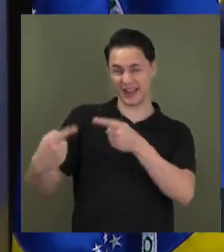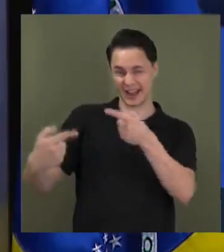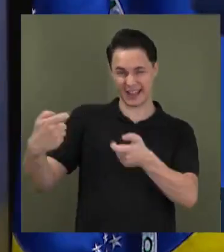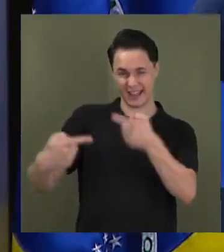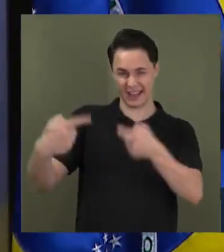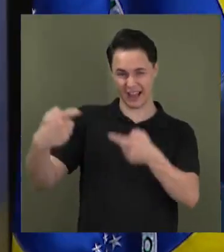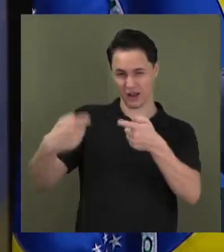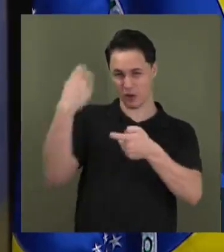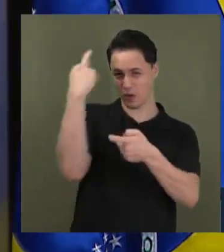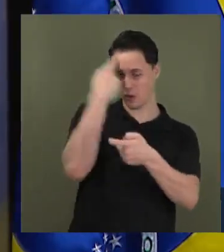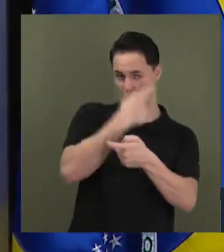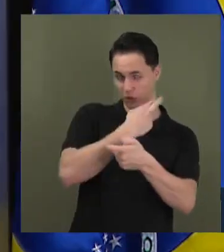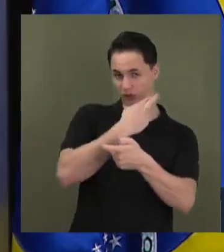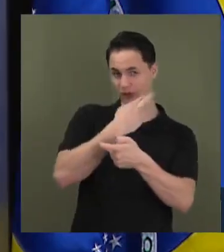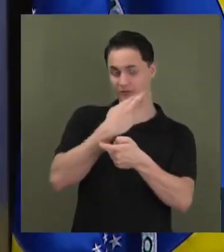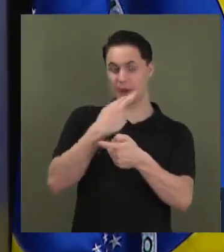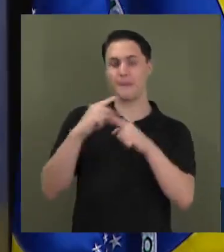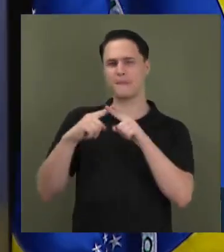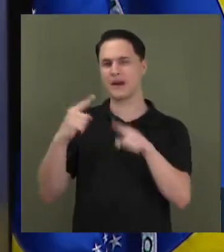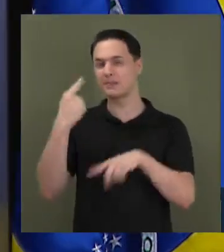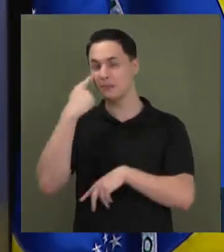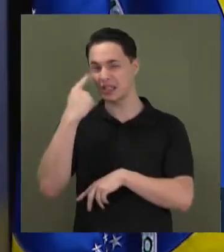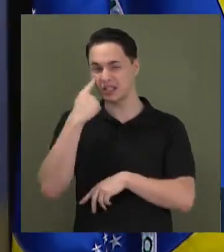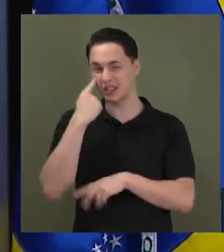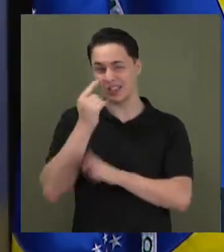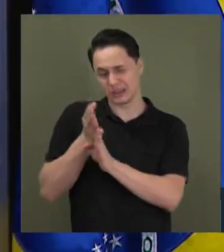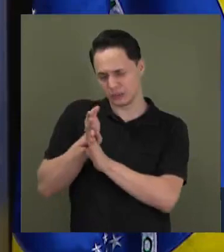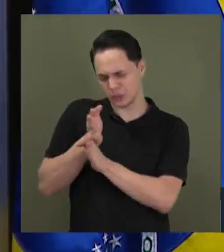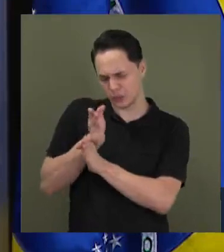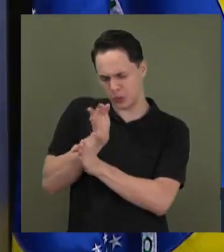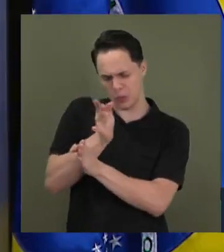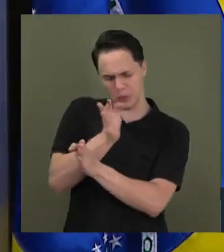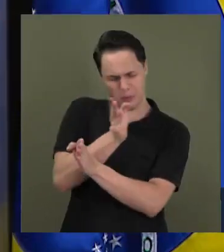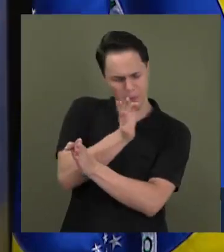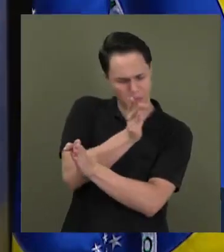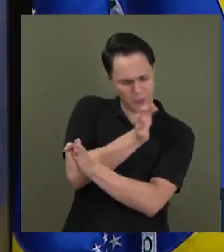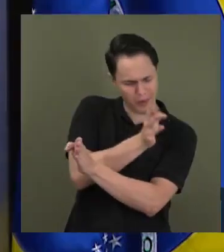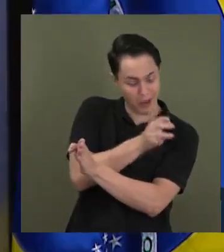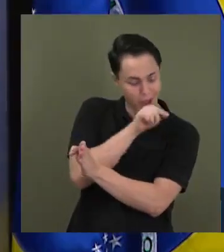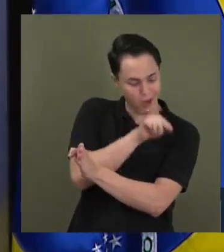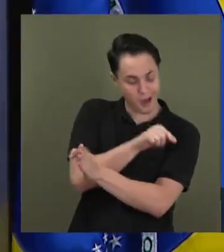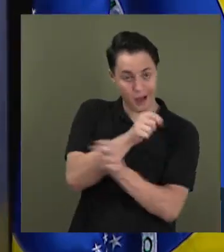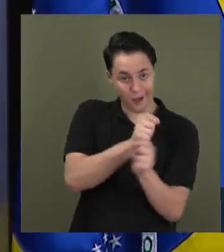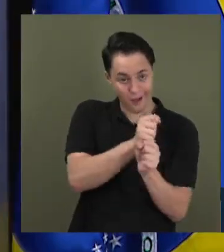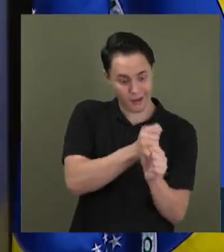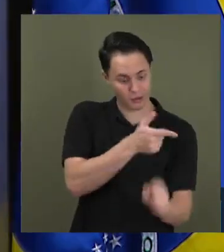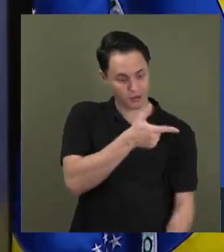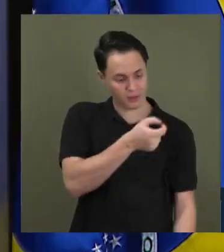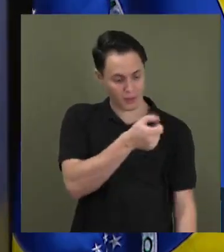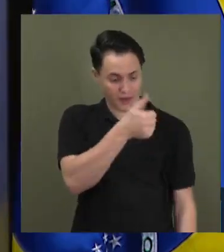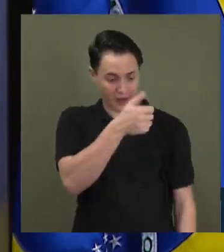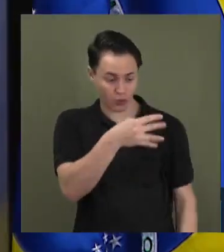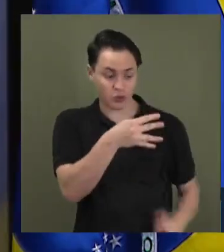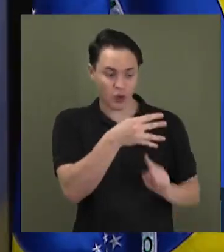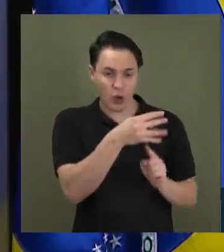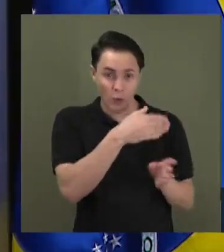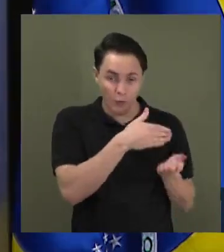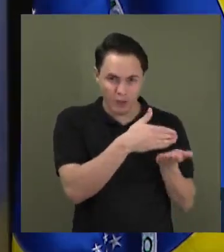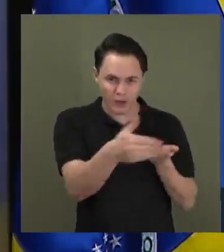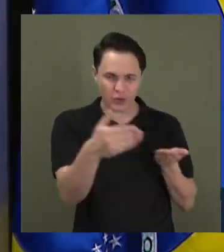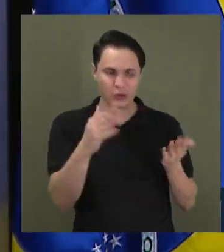início em 2014, com a anexação da Crimeia. Mas o conflito se agravou a partir